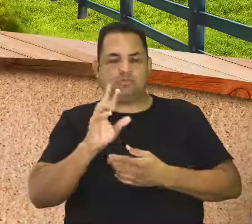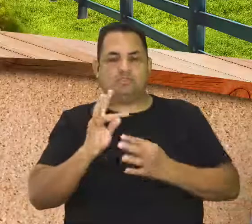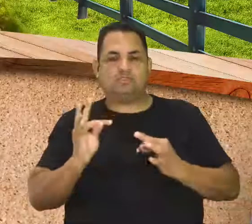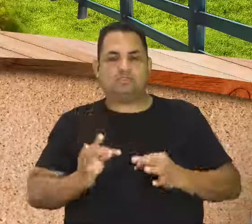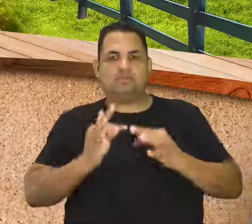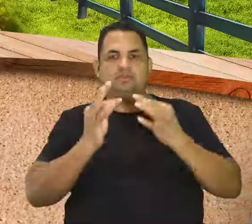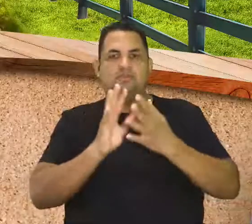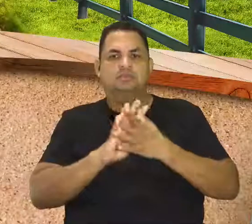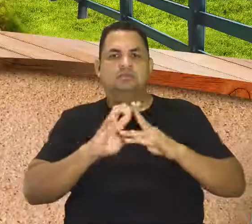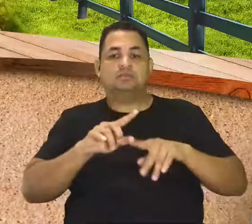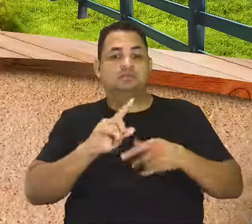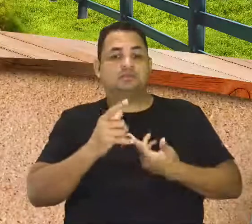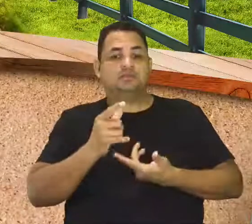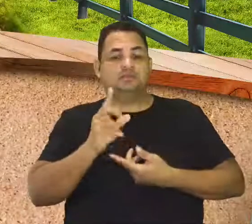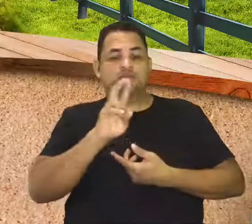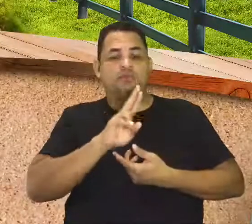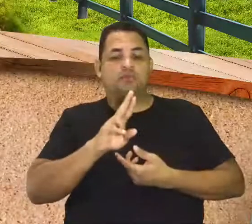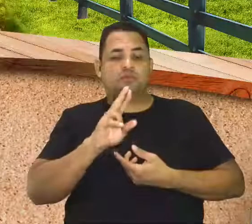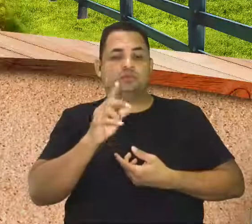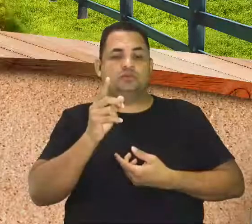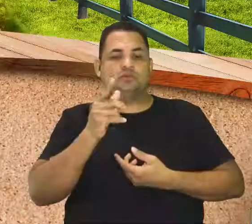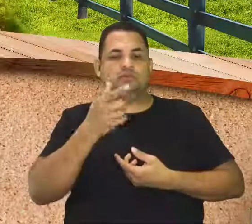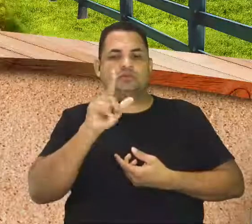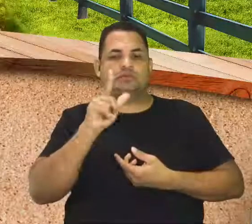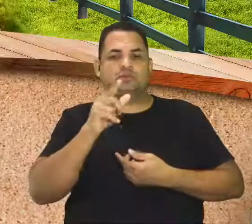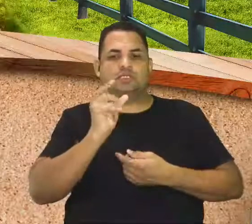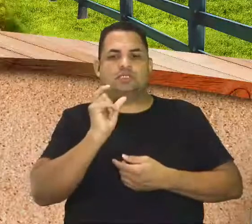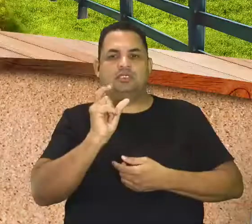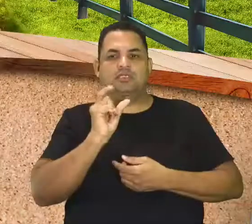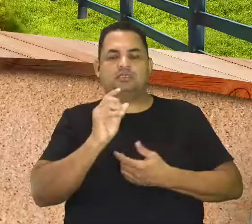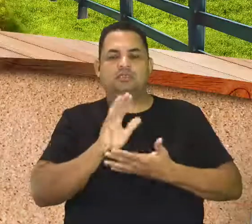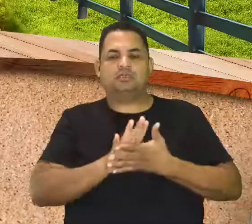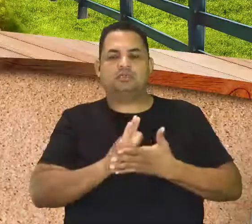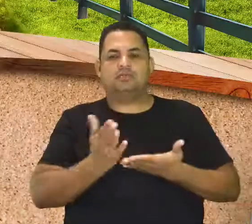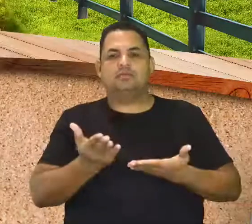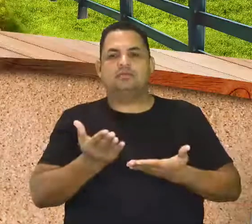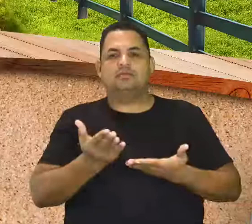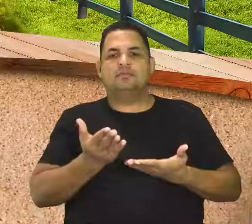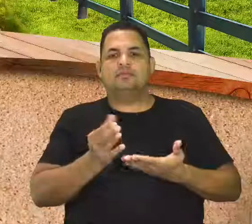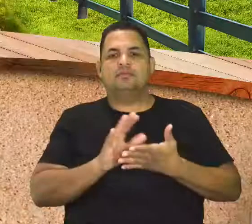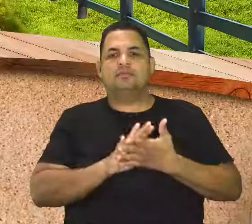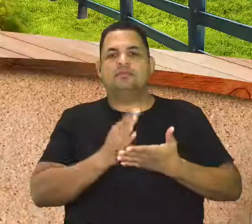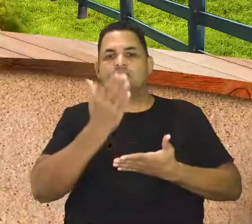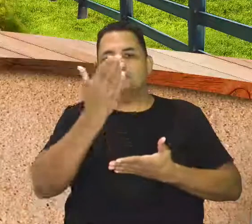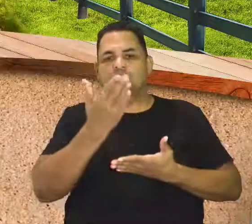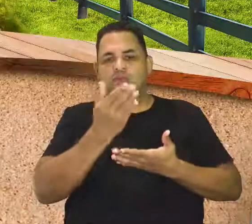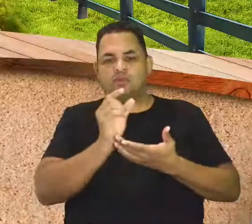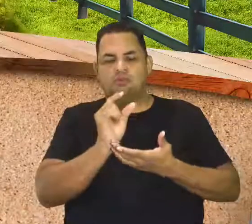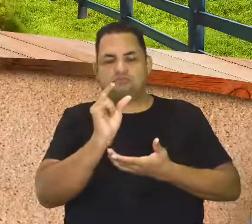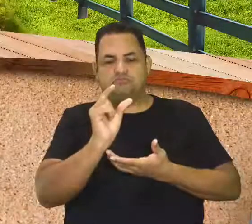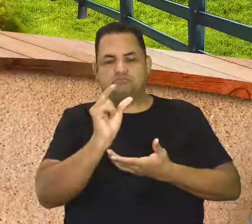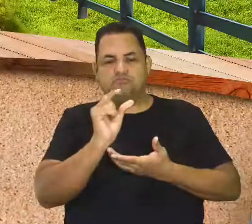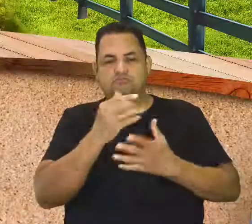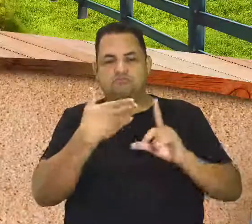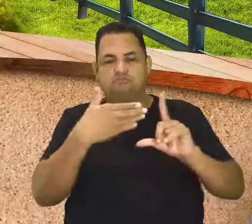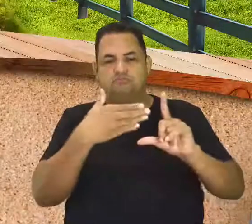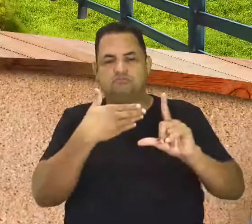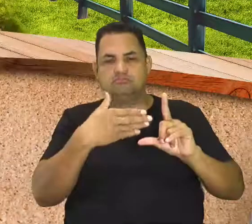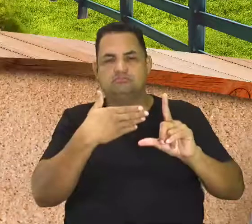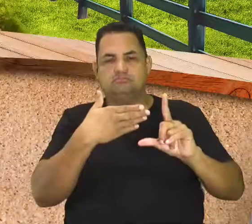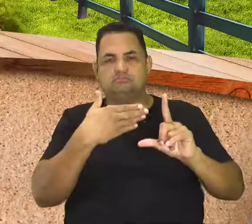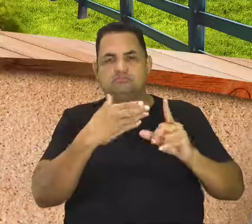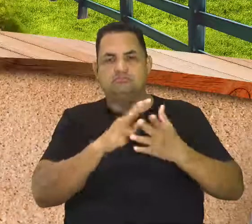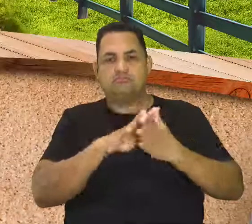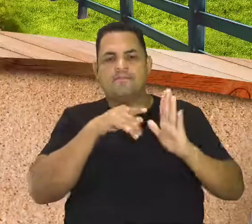mesmo jeito, tá bom? O que eu vou fazer? Vou pegar, colocar aí na tela, tá bom? Para a gente ler junto